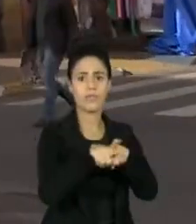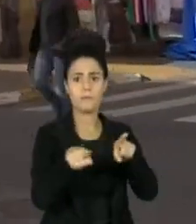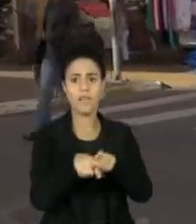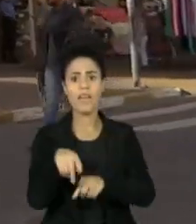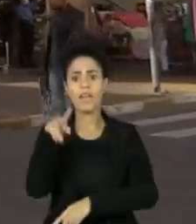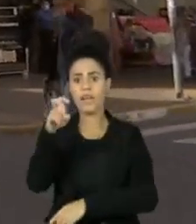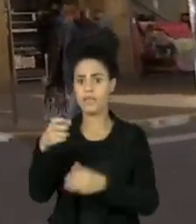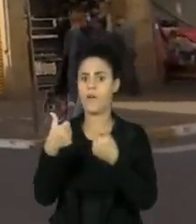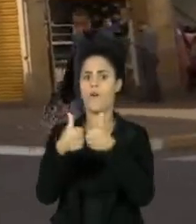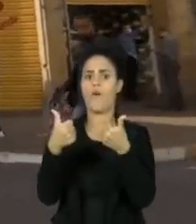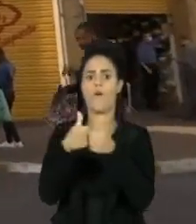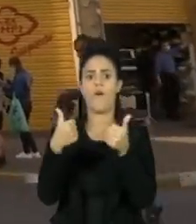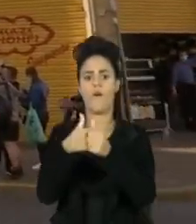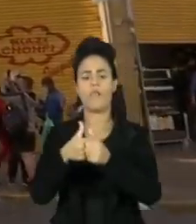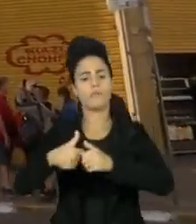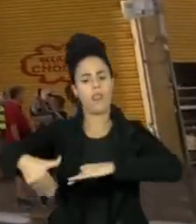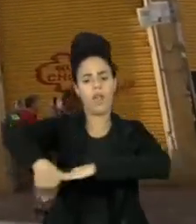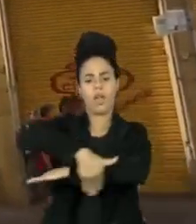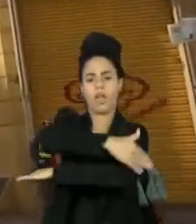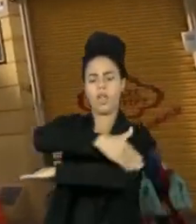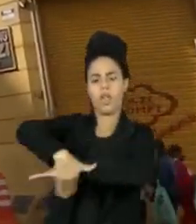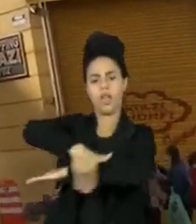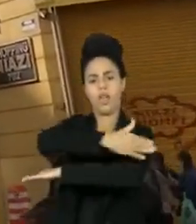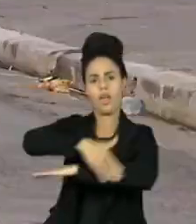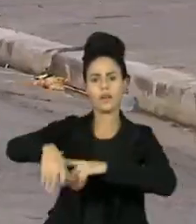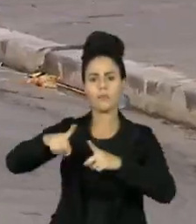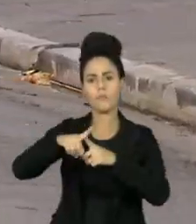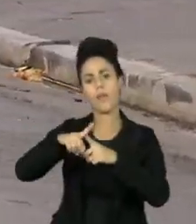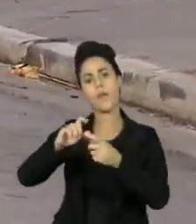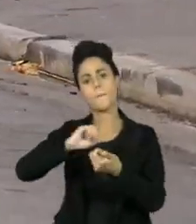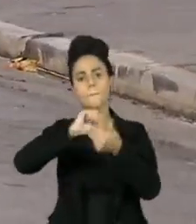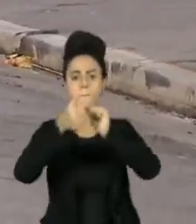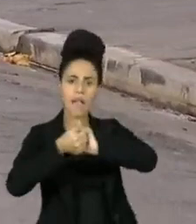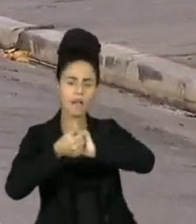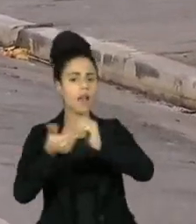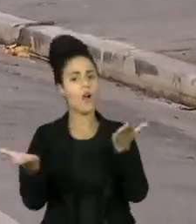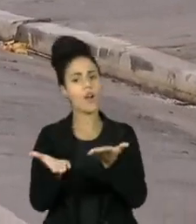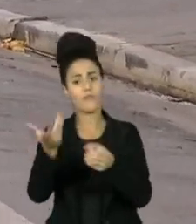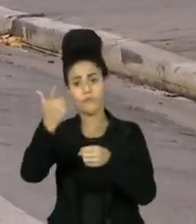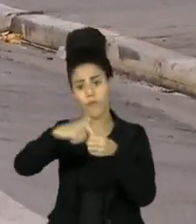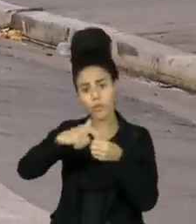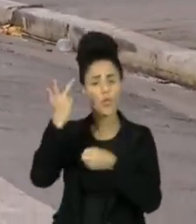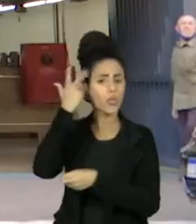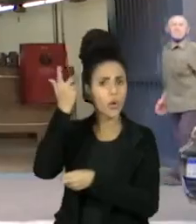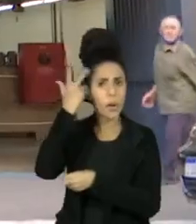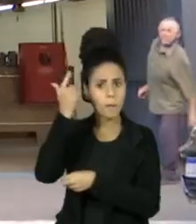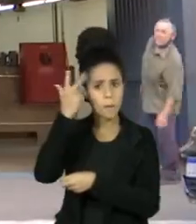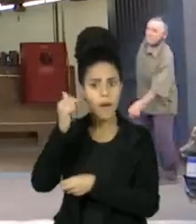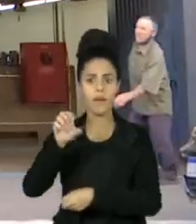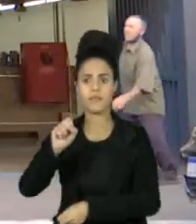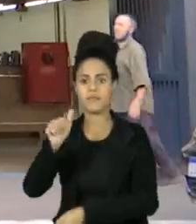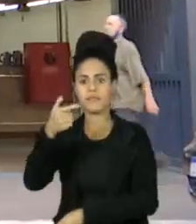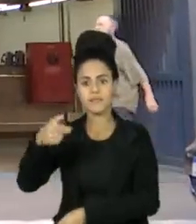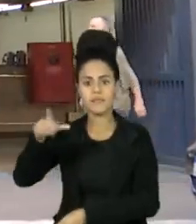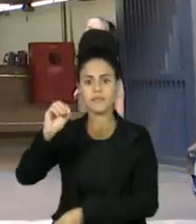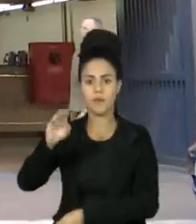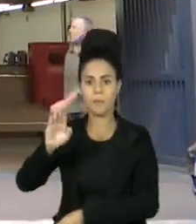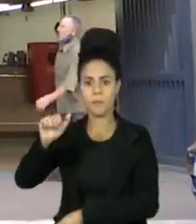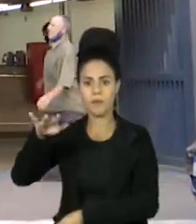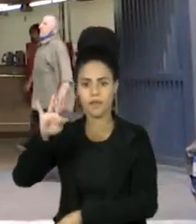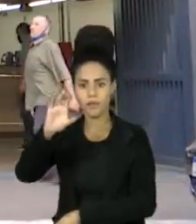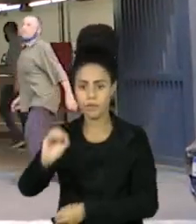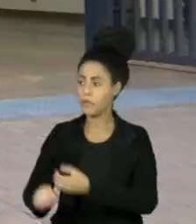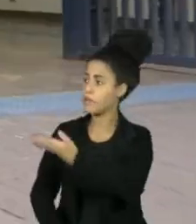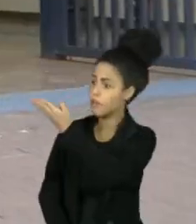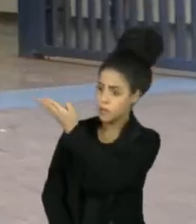linhas de ônibus que passavam pela região e foram alteradas voltaram à normalidade. E a estação São Bento, que faz parte da linha